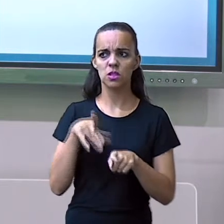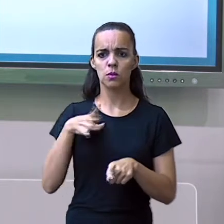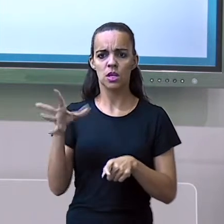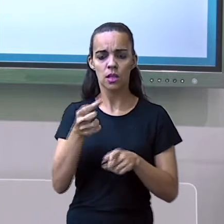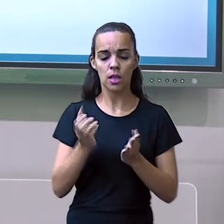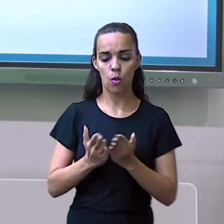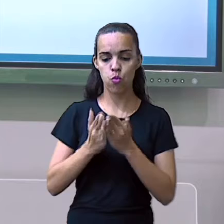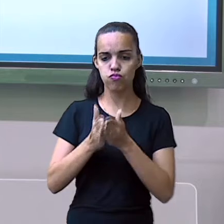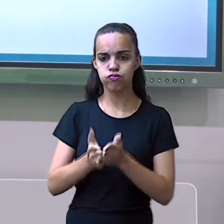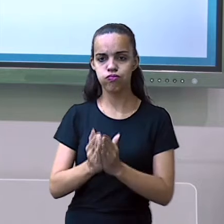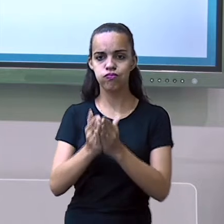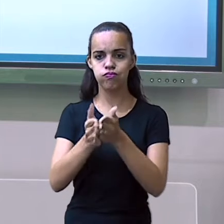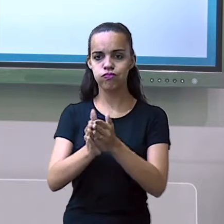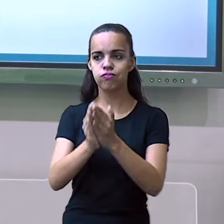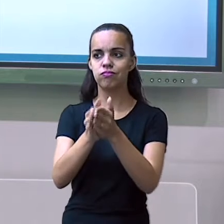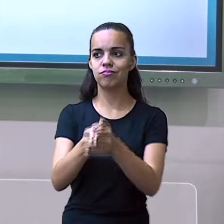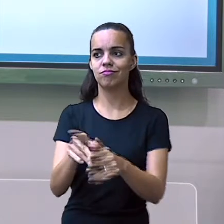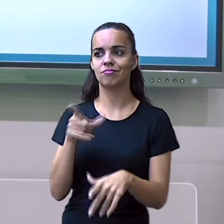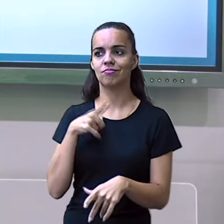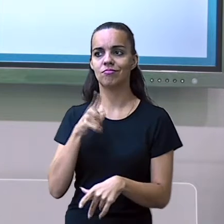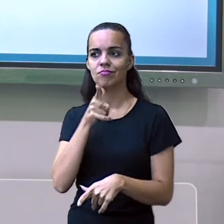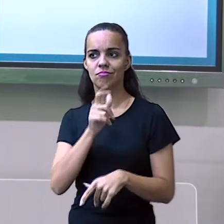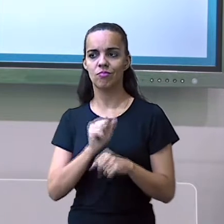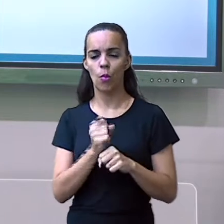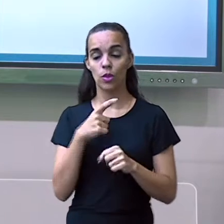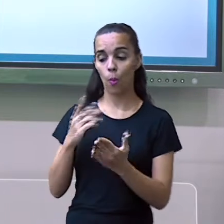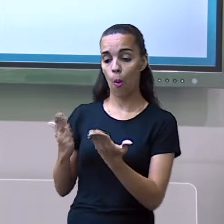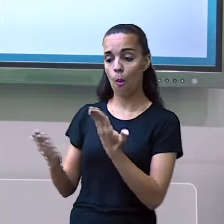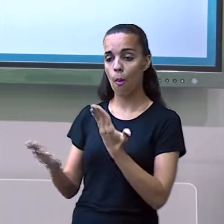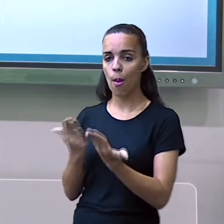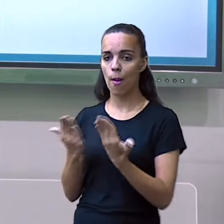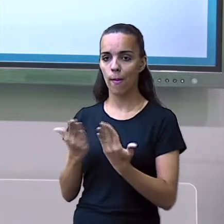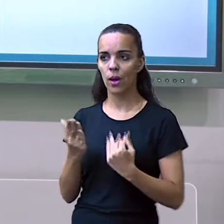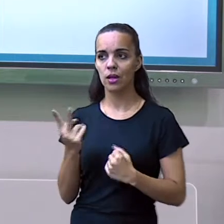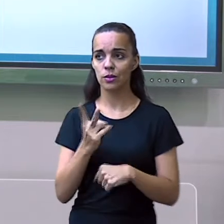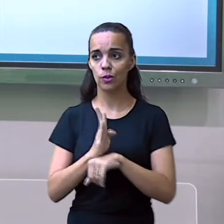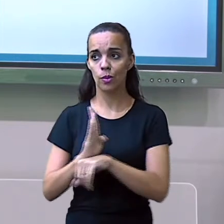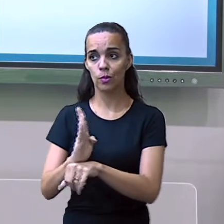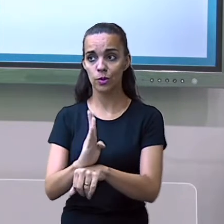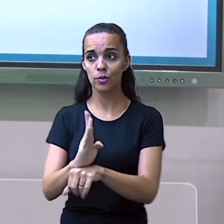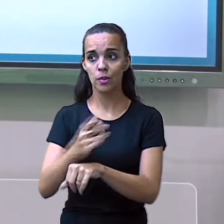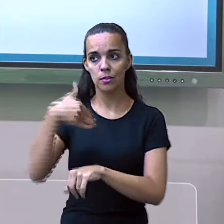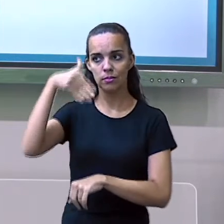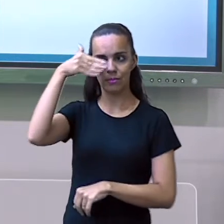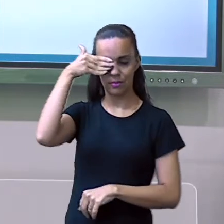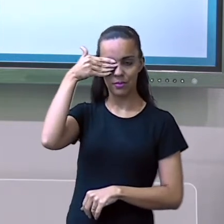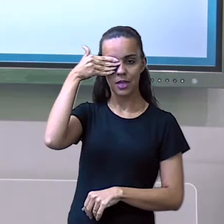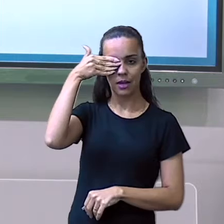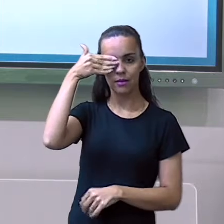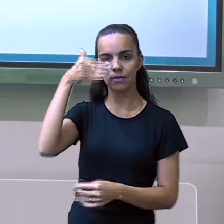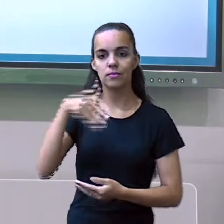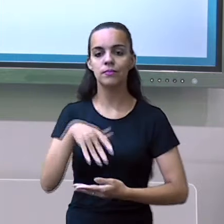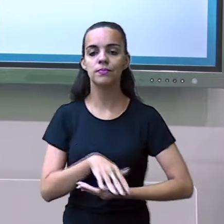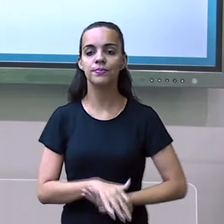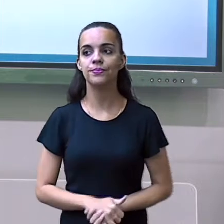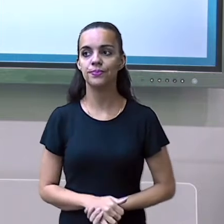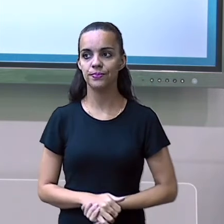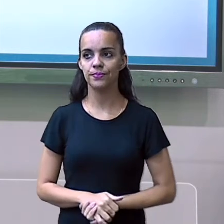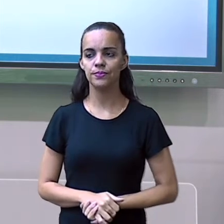embarcações. Daí a comparação do tubarão com um